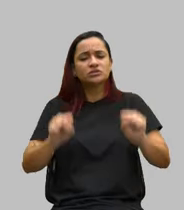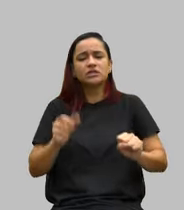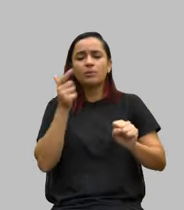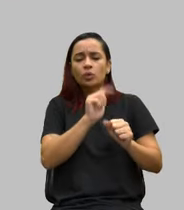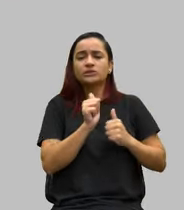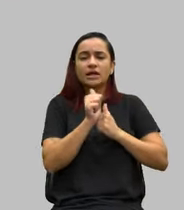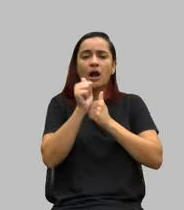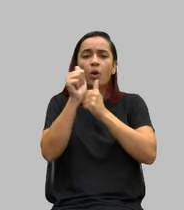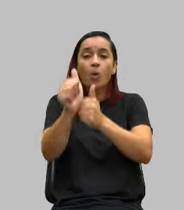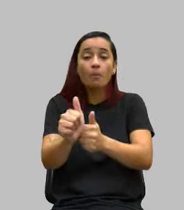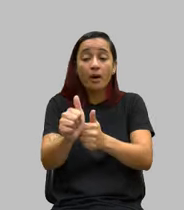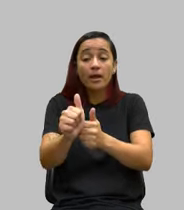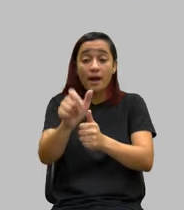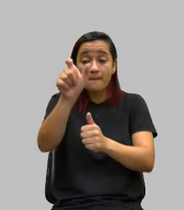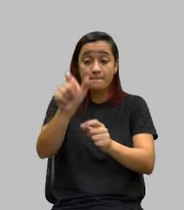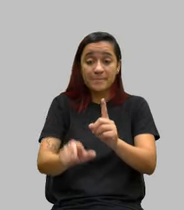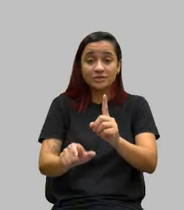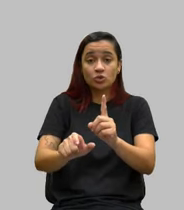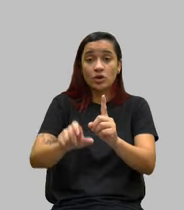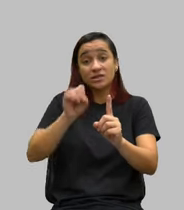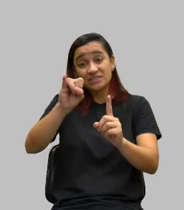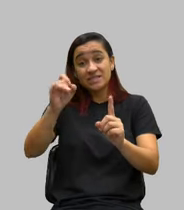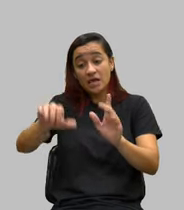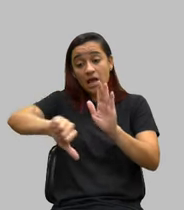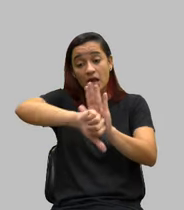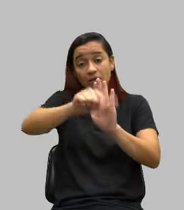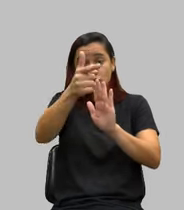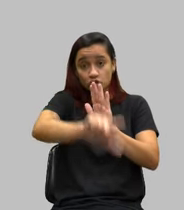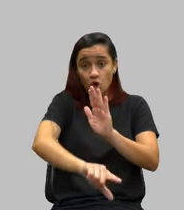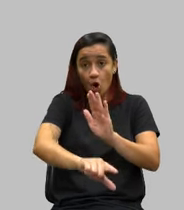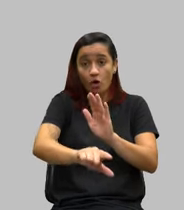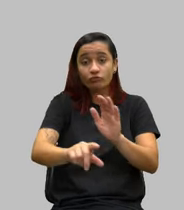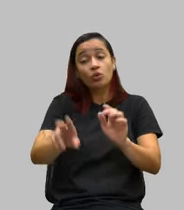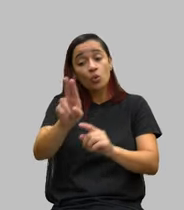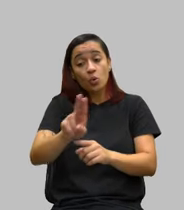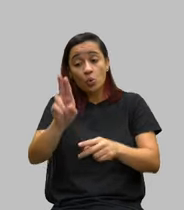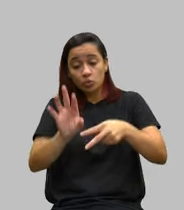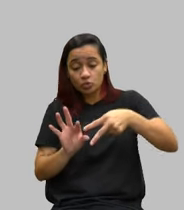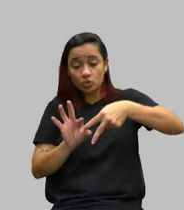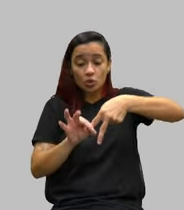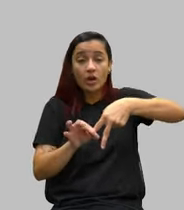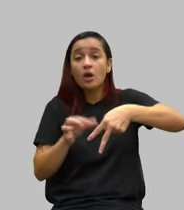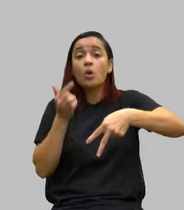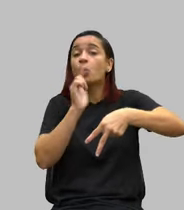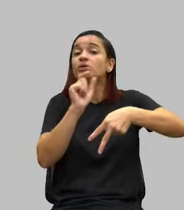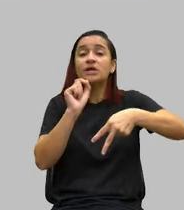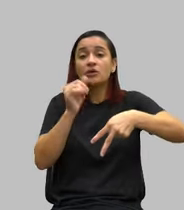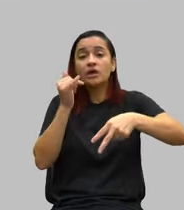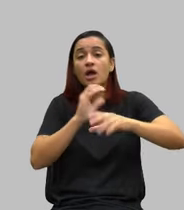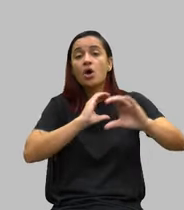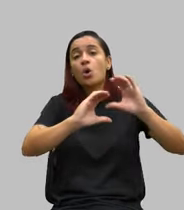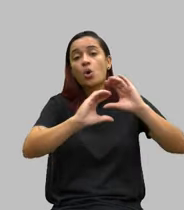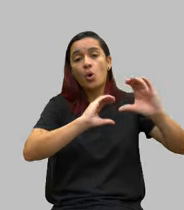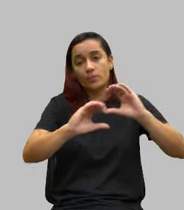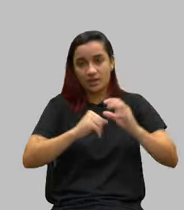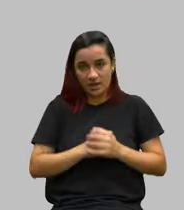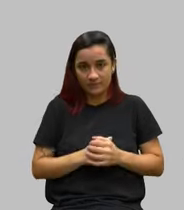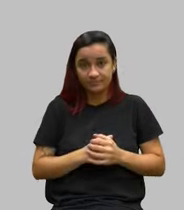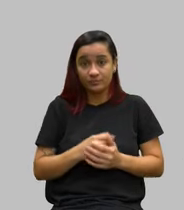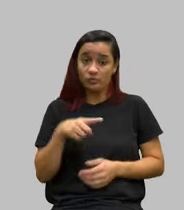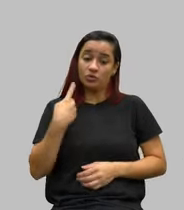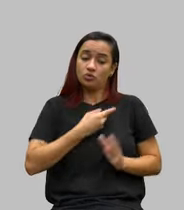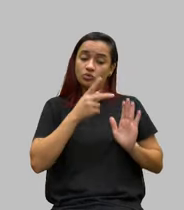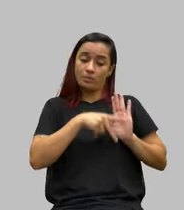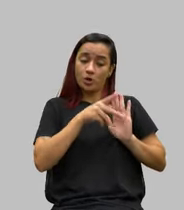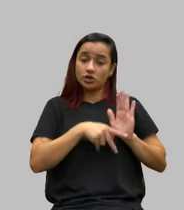reincidência e de cometimento de crime com us deira para comunicar inclusive o projeto nosso está em andamento eu já